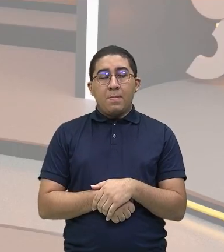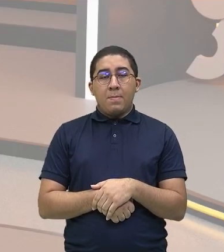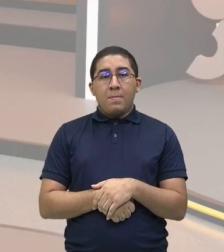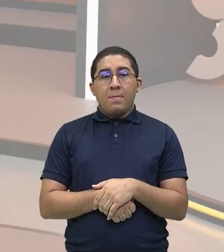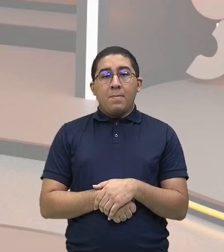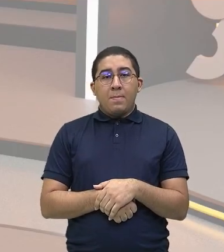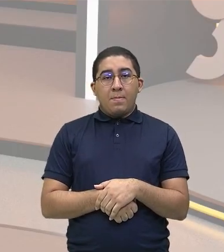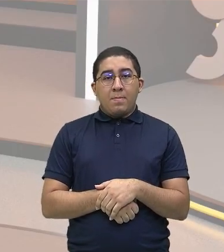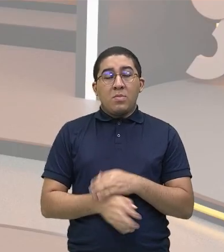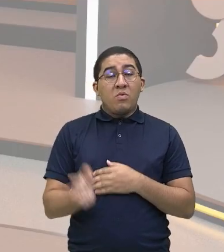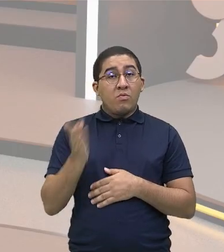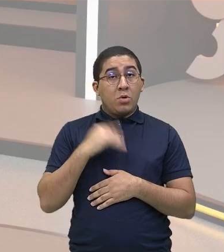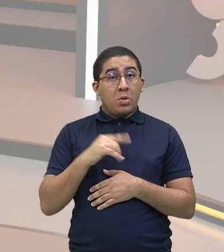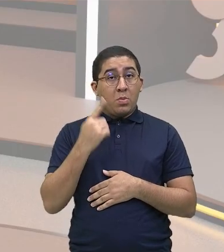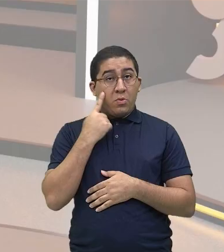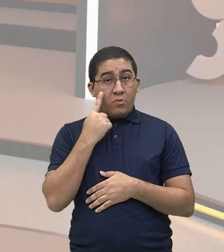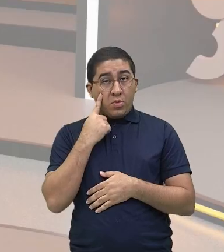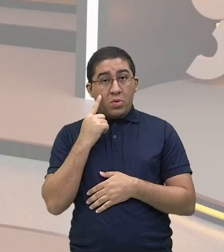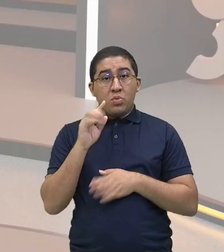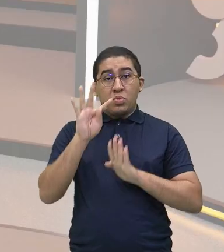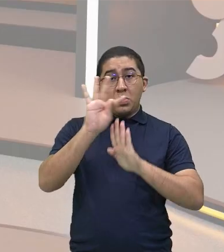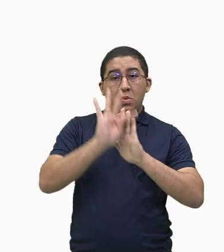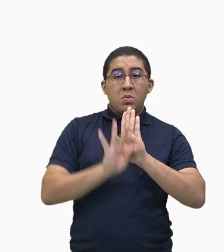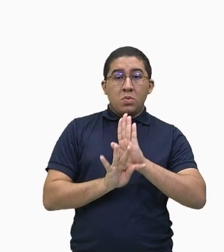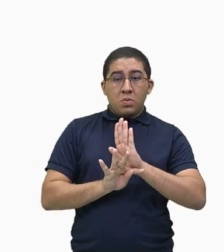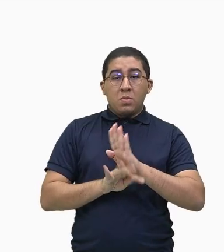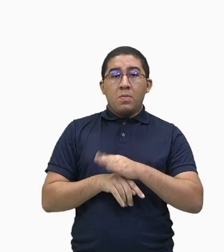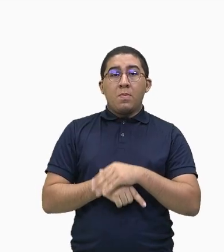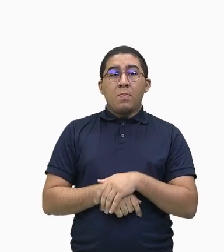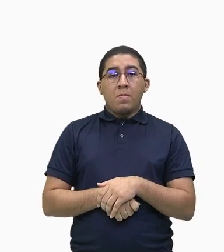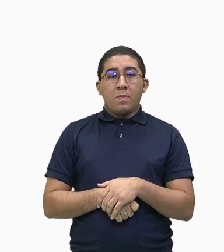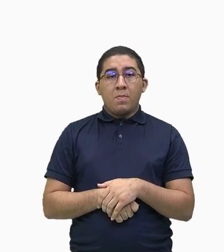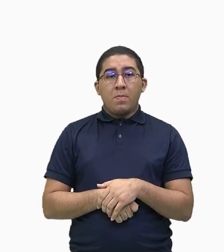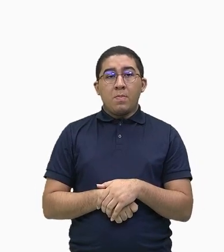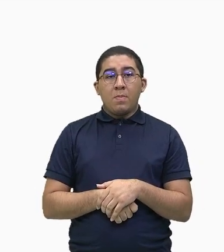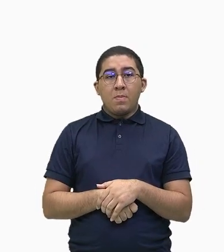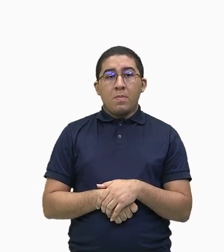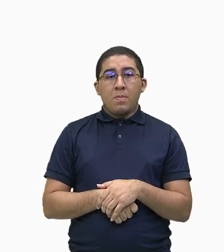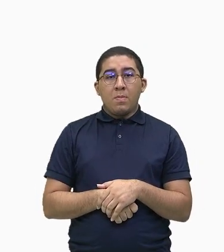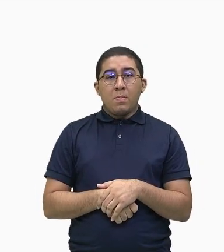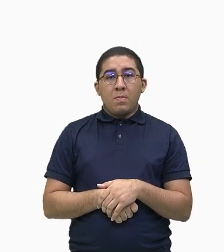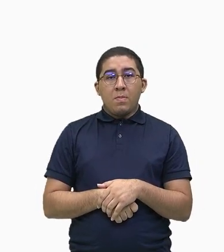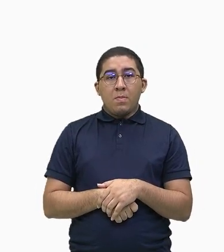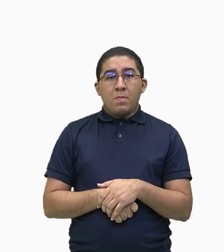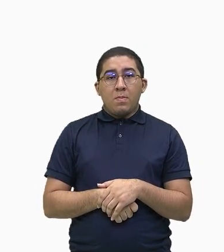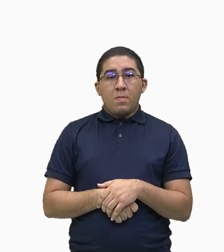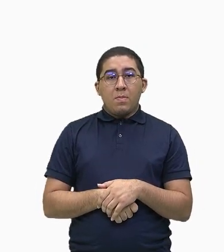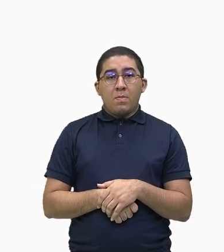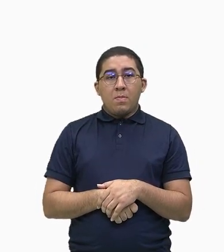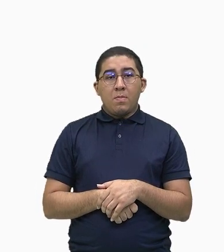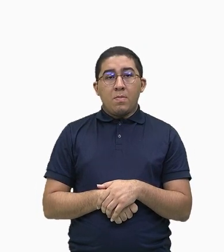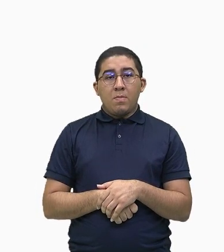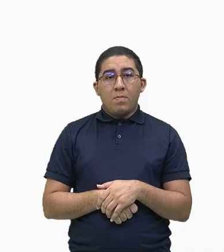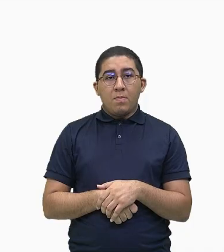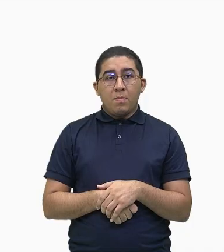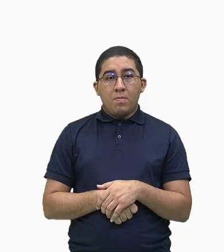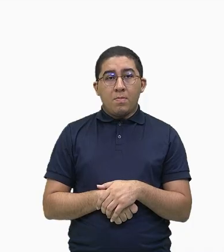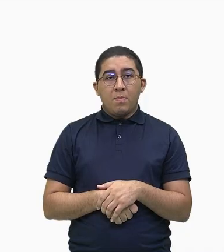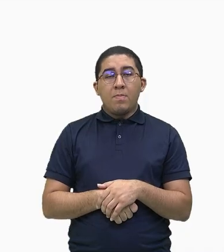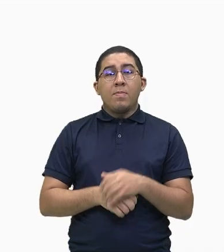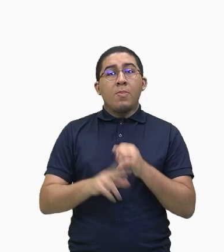Greenwich. Vamos acompanhar esse texto observando que o Brasil, né, que se encontra no